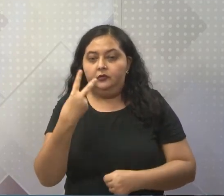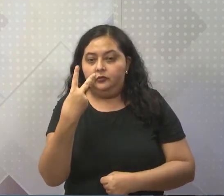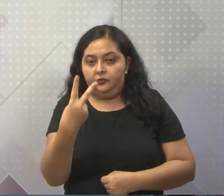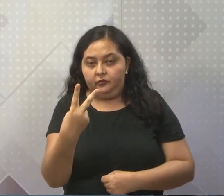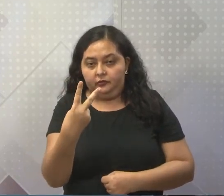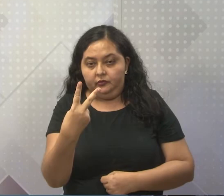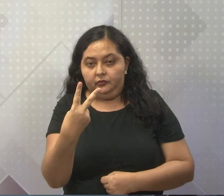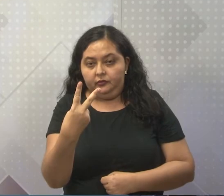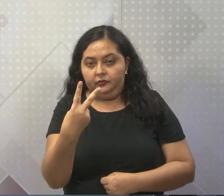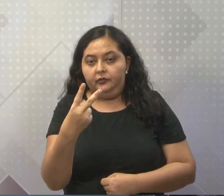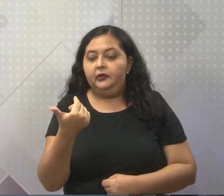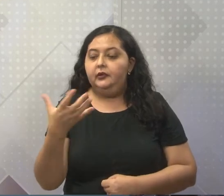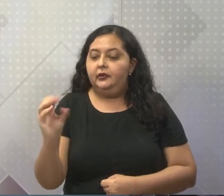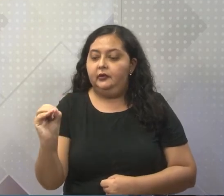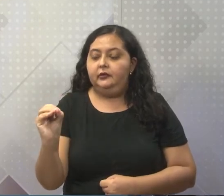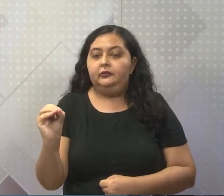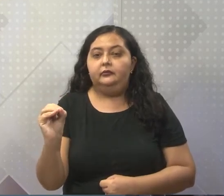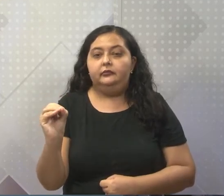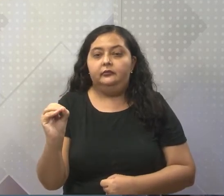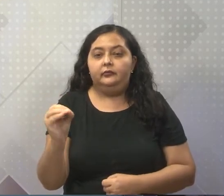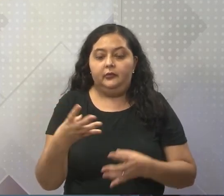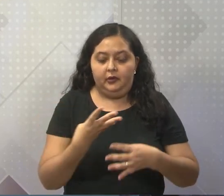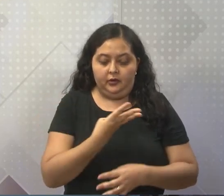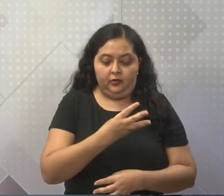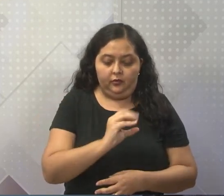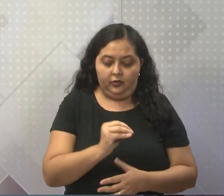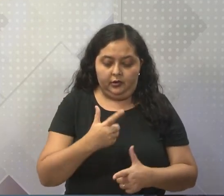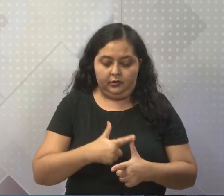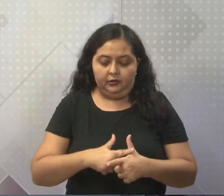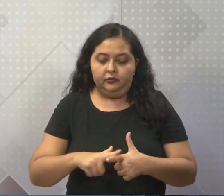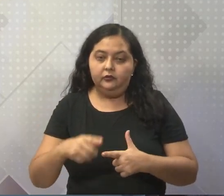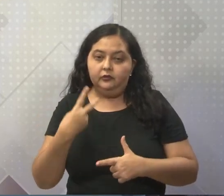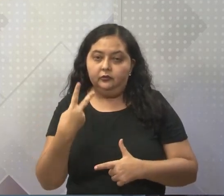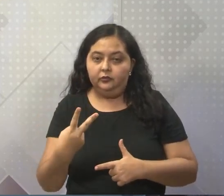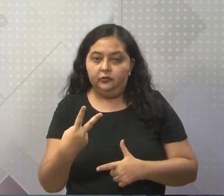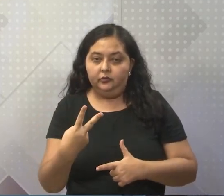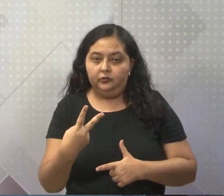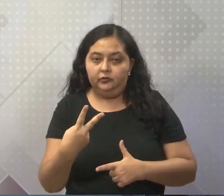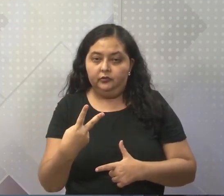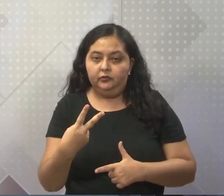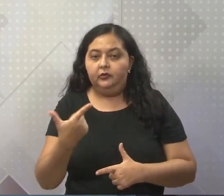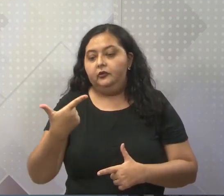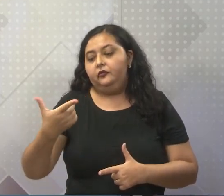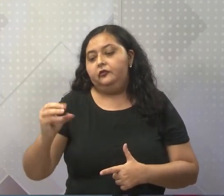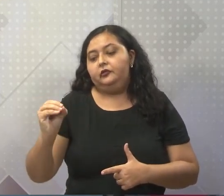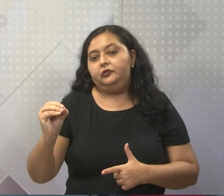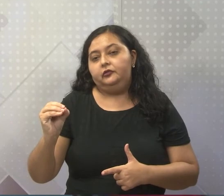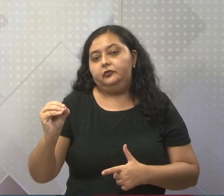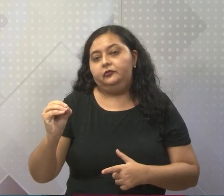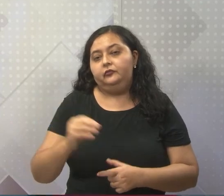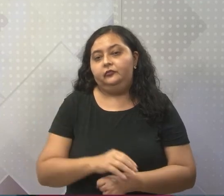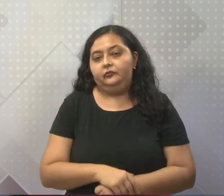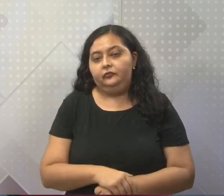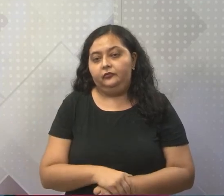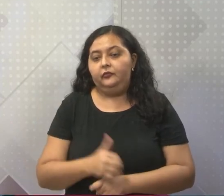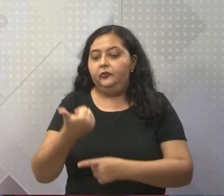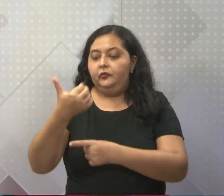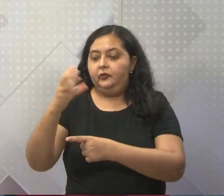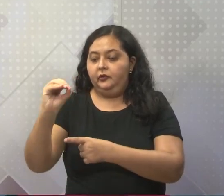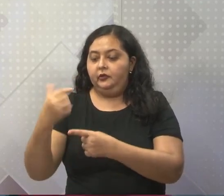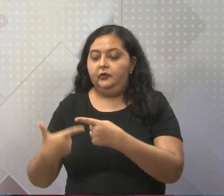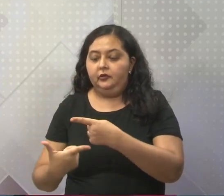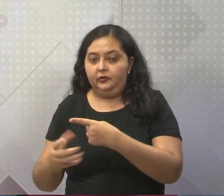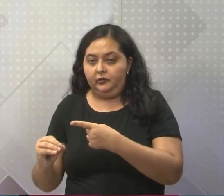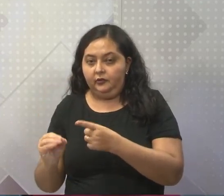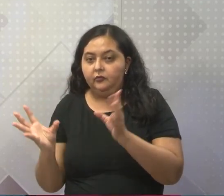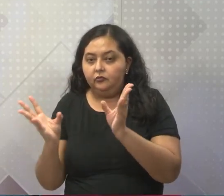2, 10. 40 dividido por 2, 20. E aí, está